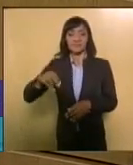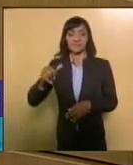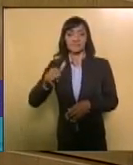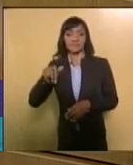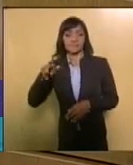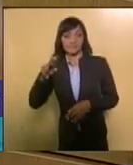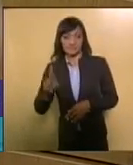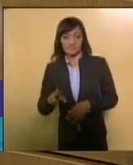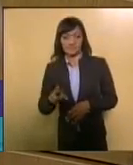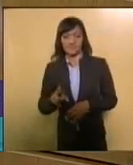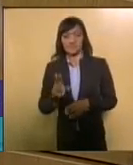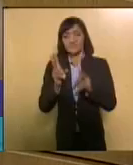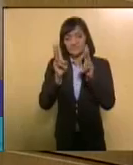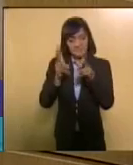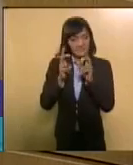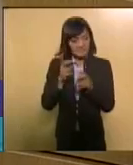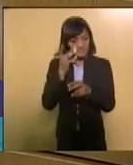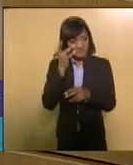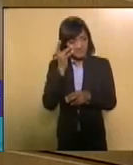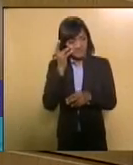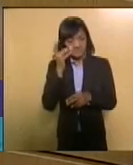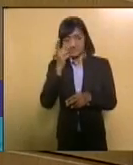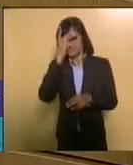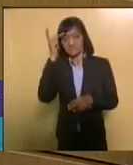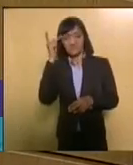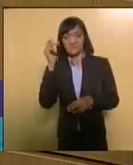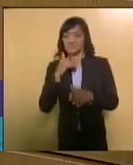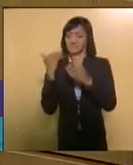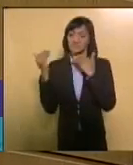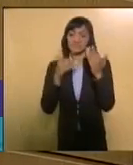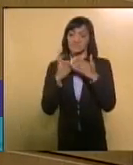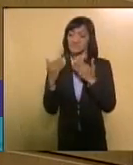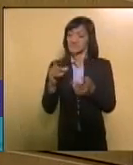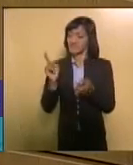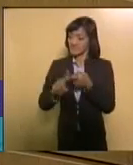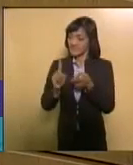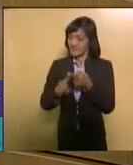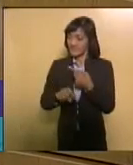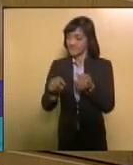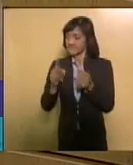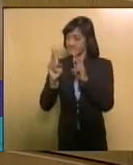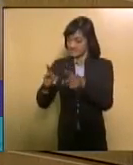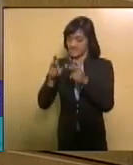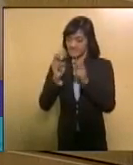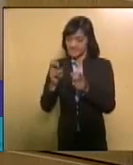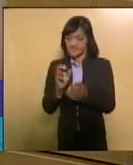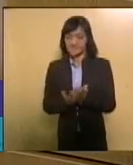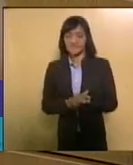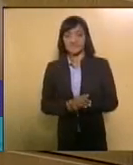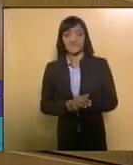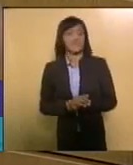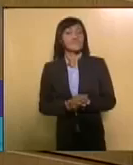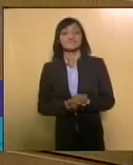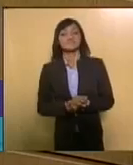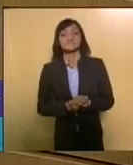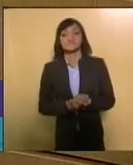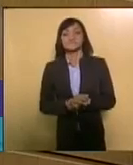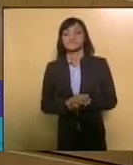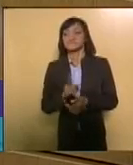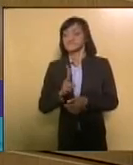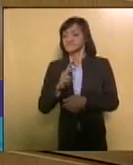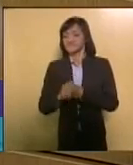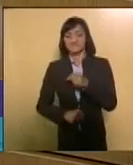que quando a gente olha pros dados de policiais mortos a gente vai que a gente também é recordista nos levantamentos que a gente faz